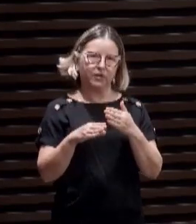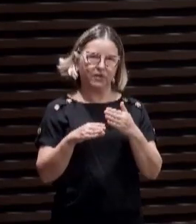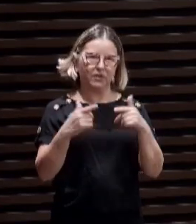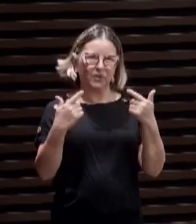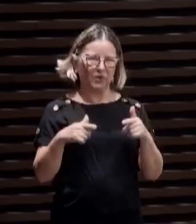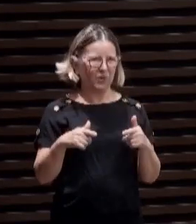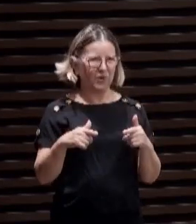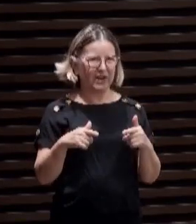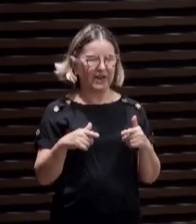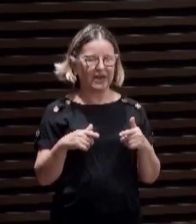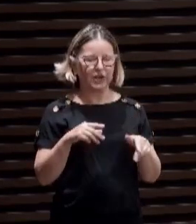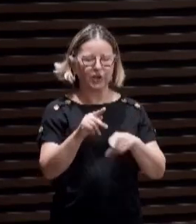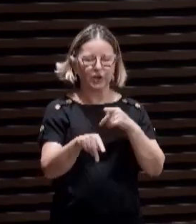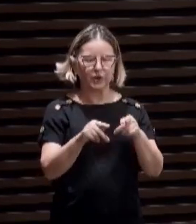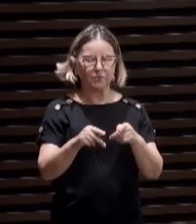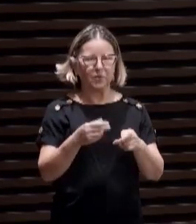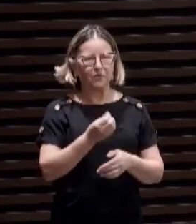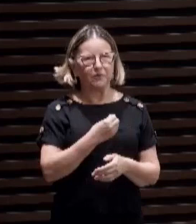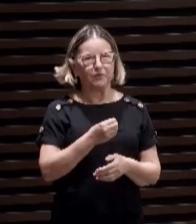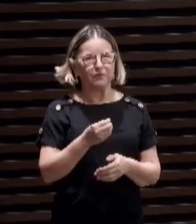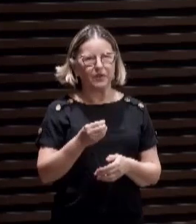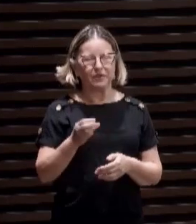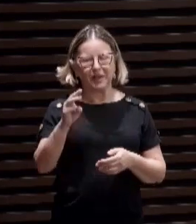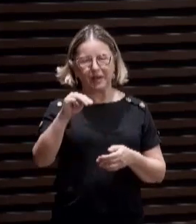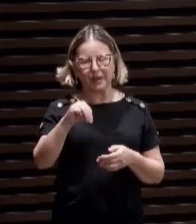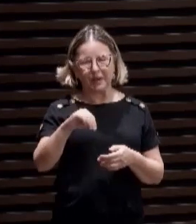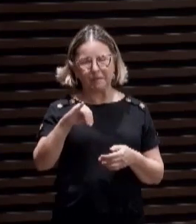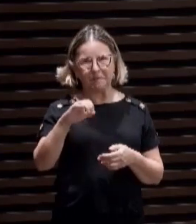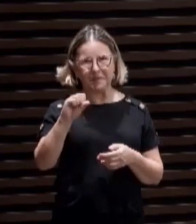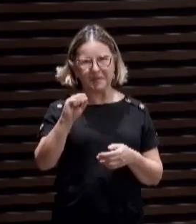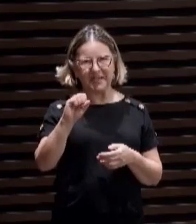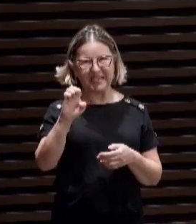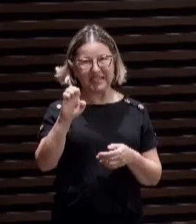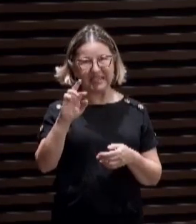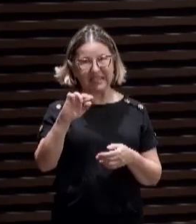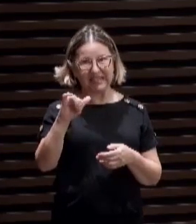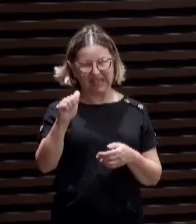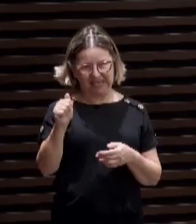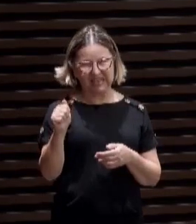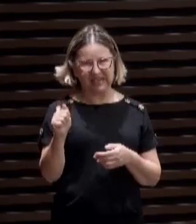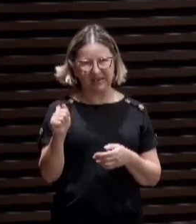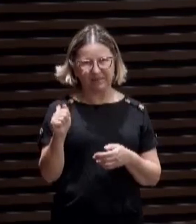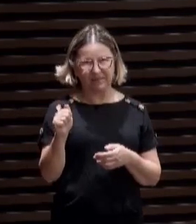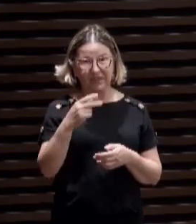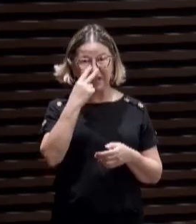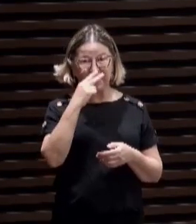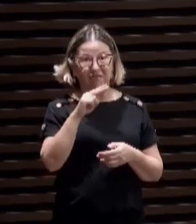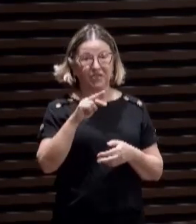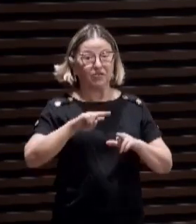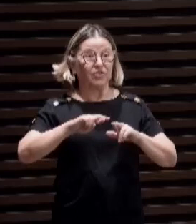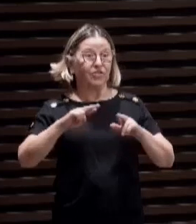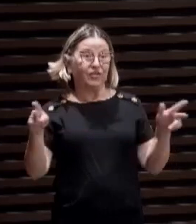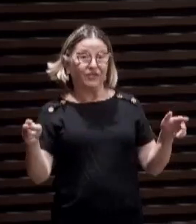E o povo de Deus é um povo instruído, é um povo que lê, É um povo que, diante da